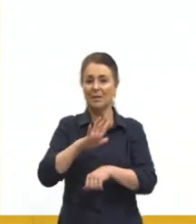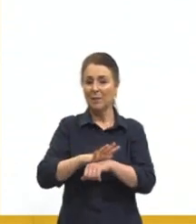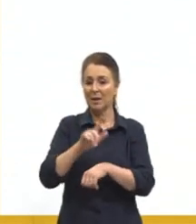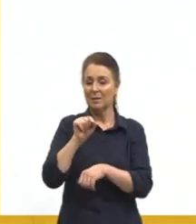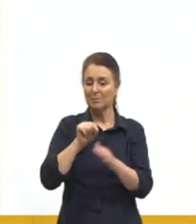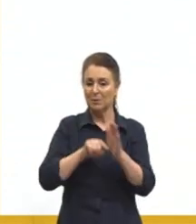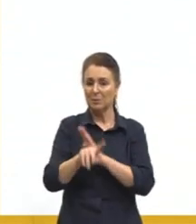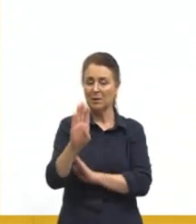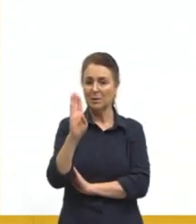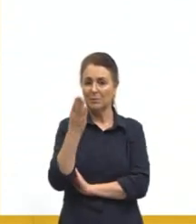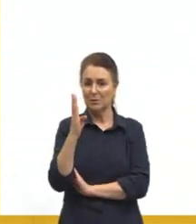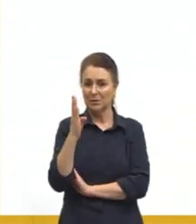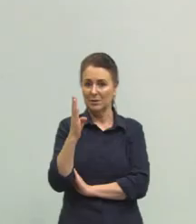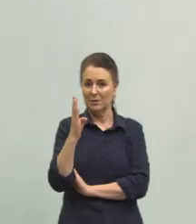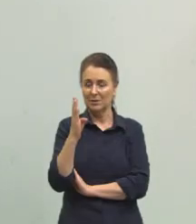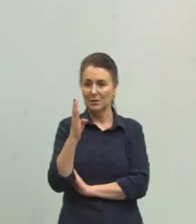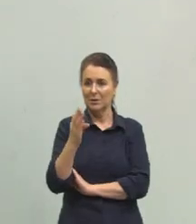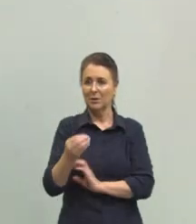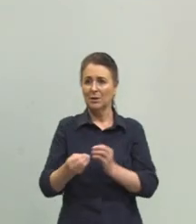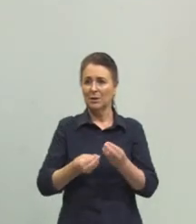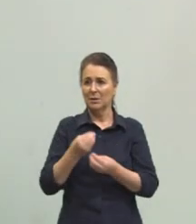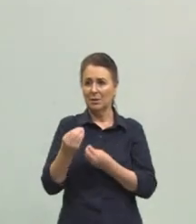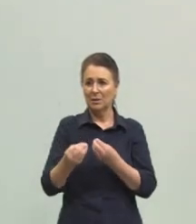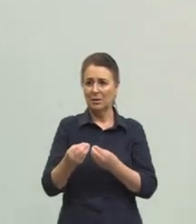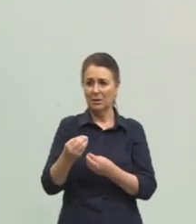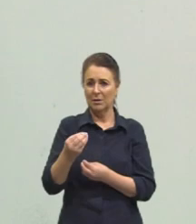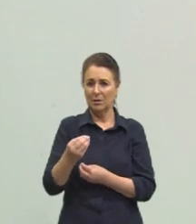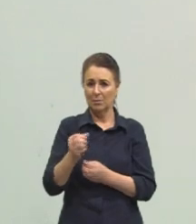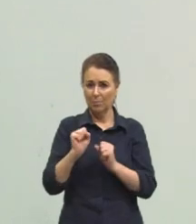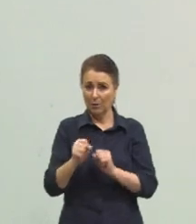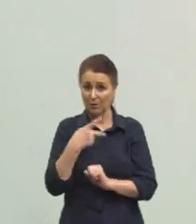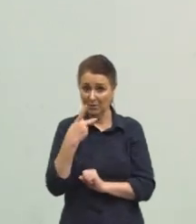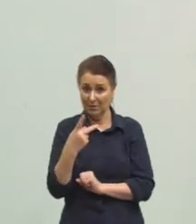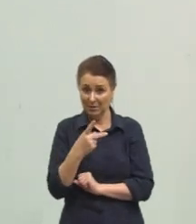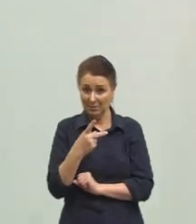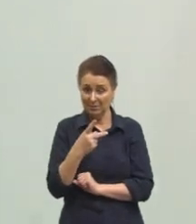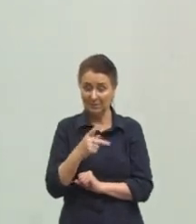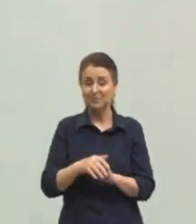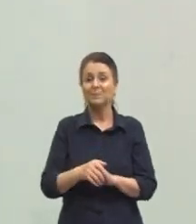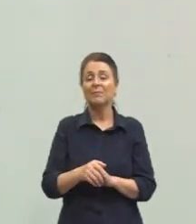aqui Deu briga Gente vou confessar para vocês posso falar profissional